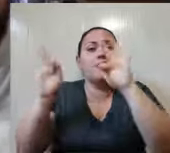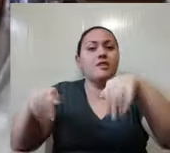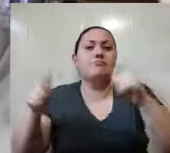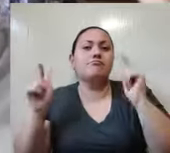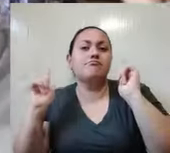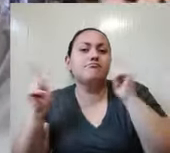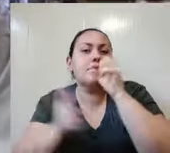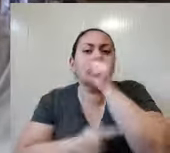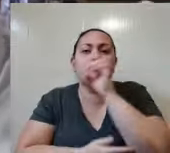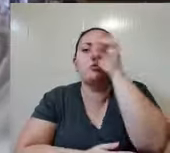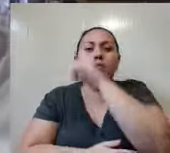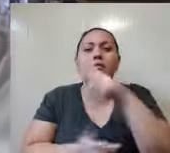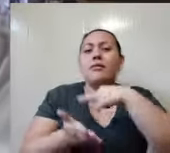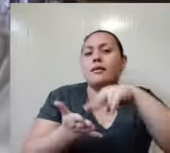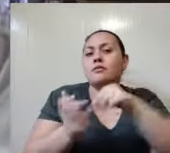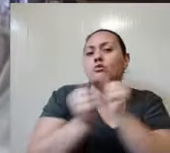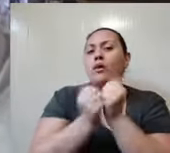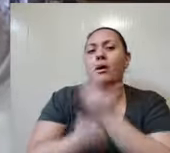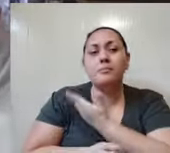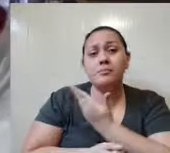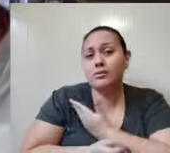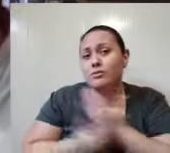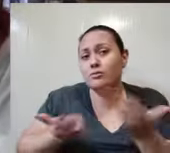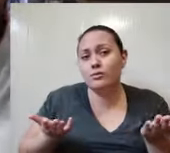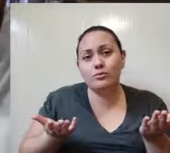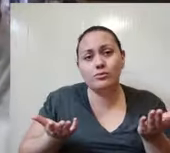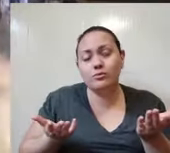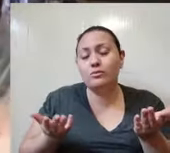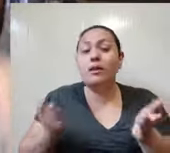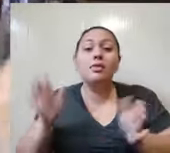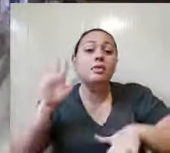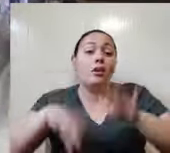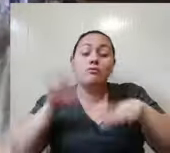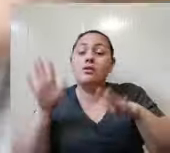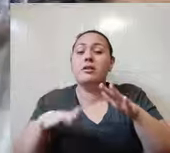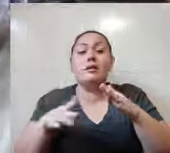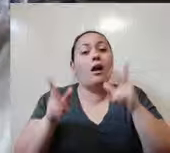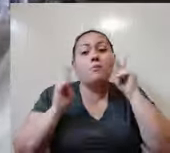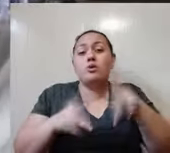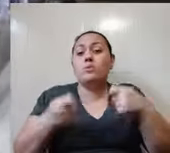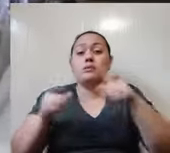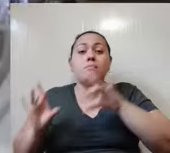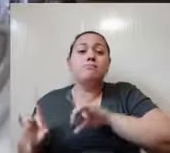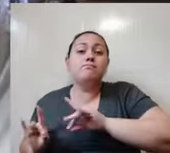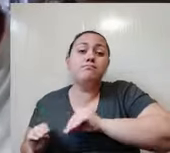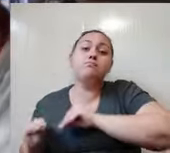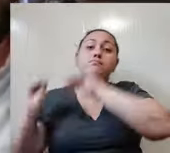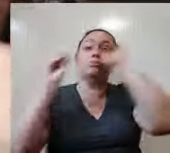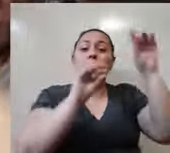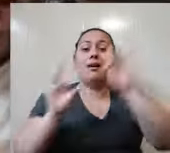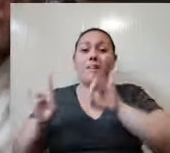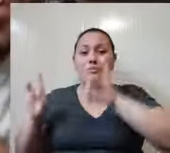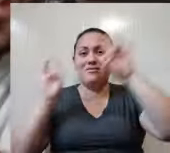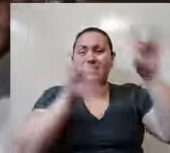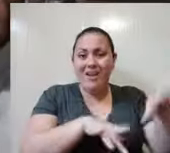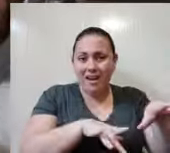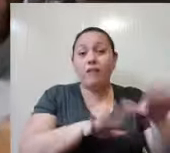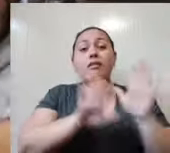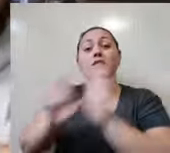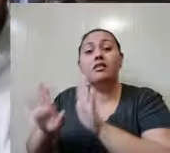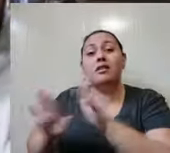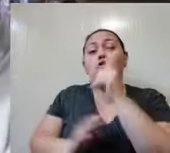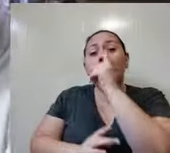semana para poder aproveitar e dançar com os amigos. Talvez ela tenha que ir morar na Austrália e deixe a mãe sozinha,